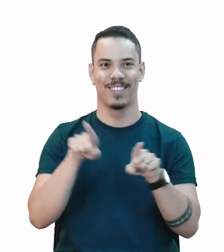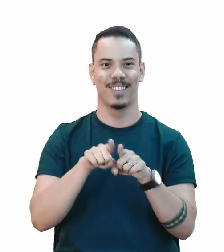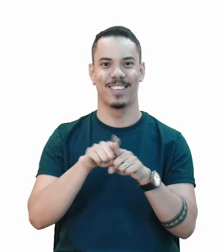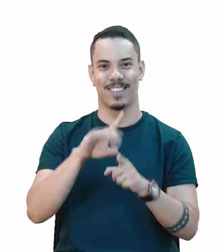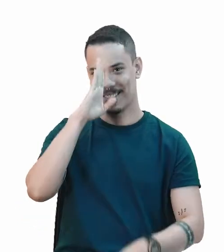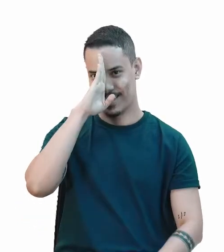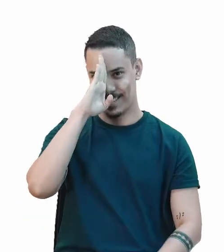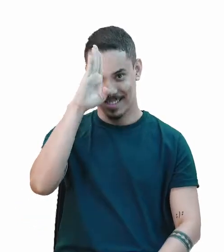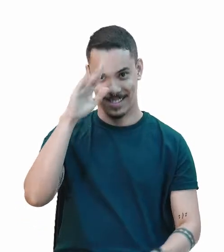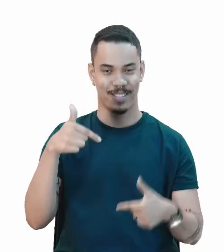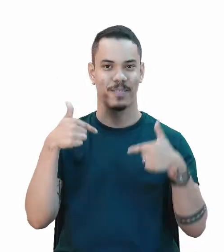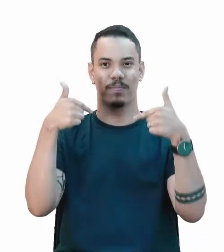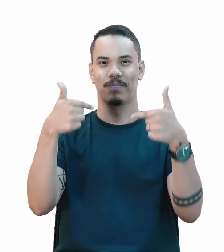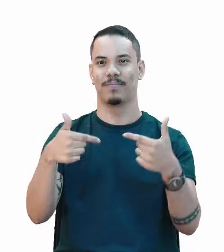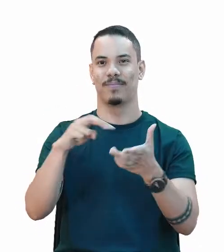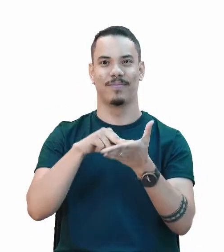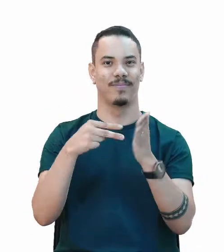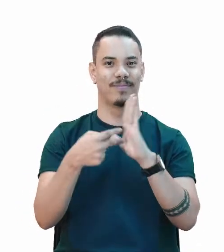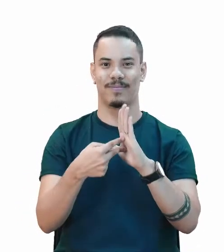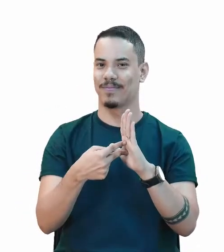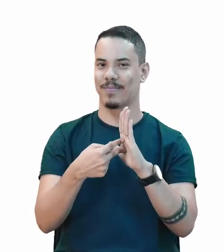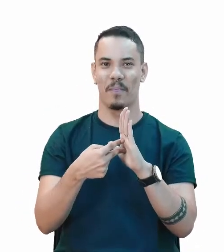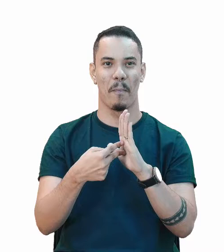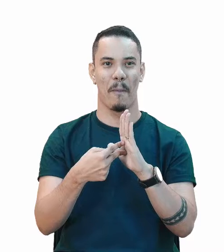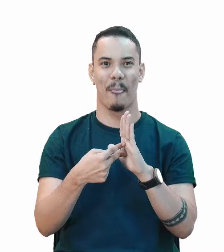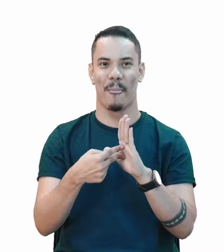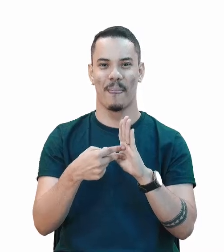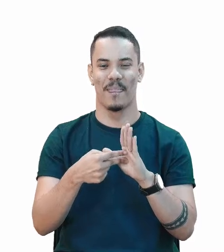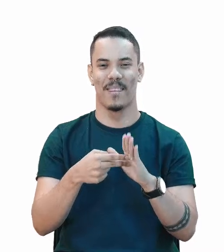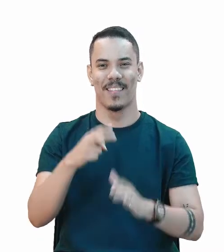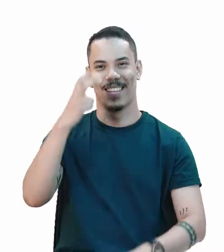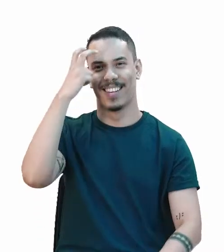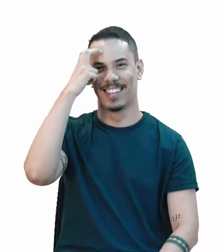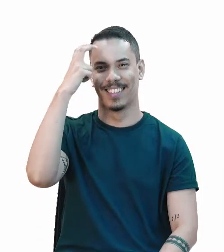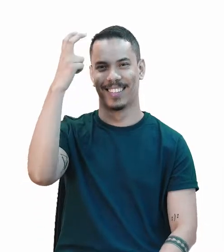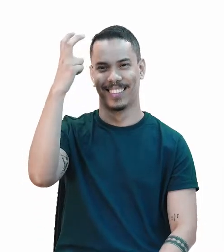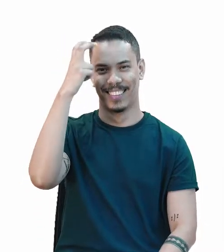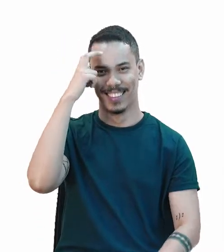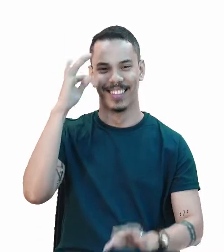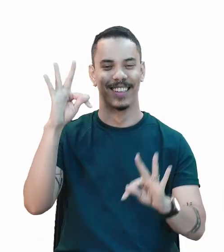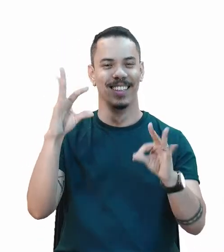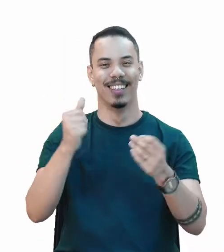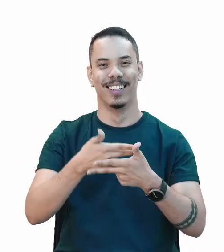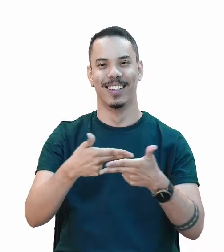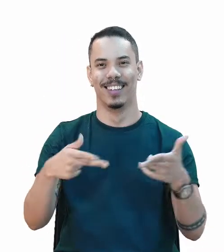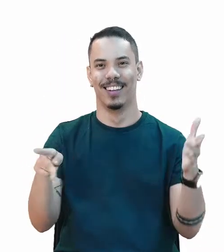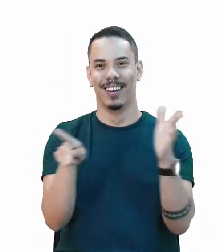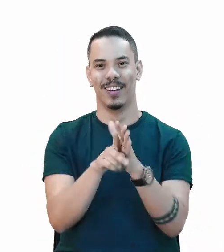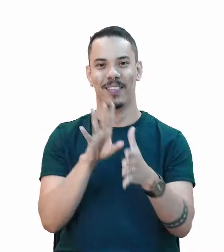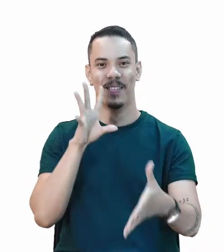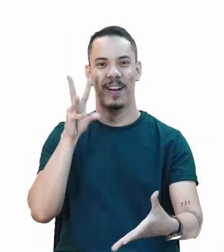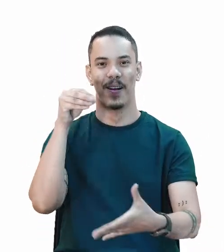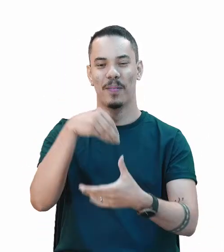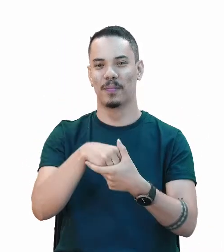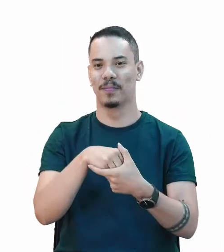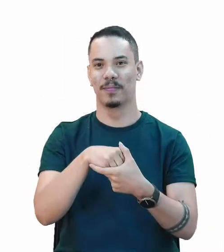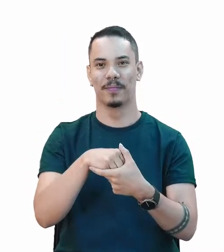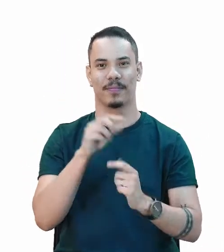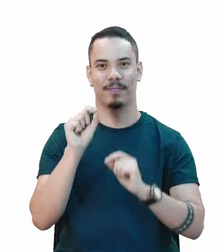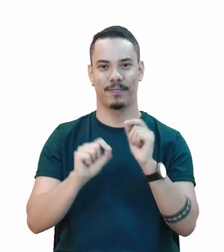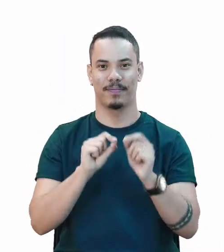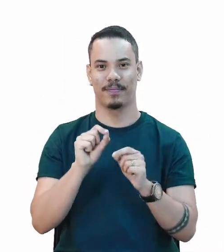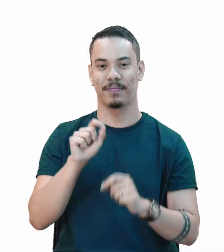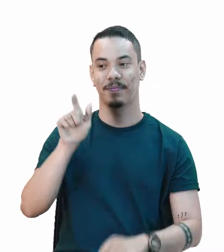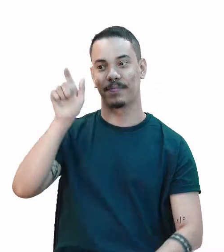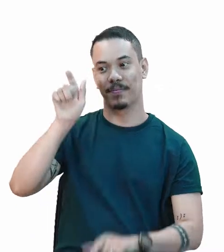atividade é uma atividade de uma inteligência que perpassa todas as coisas. Então, esses caras